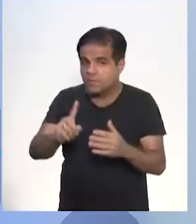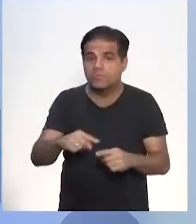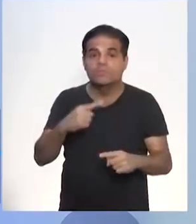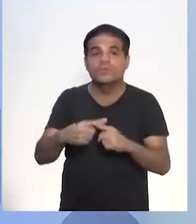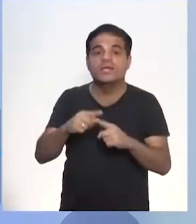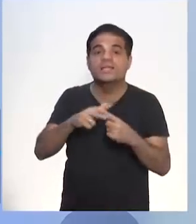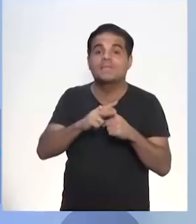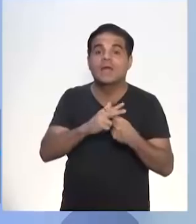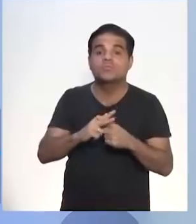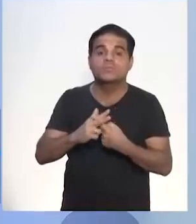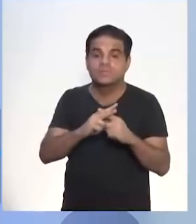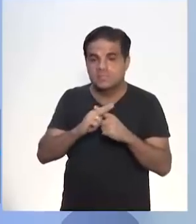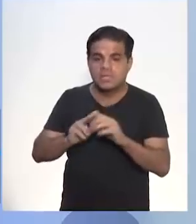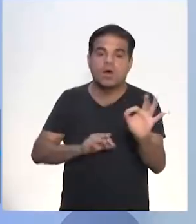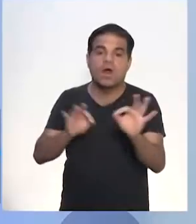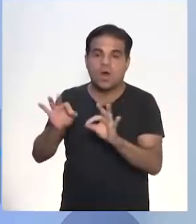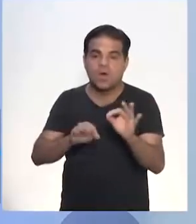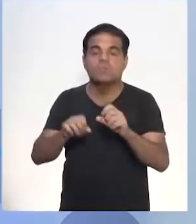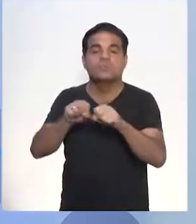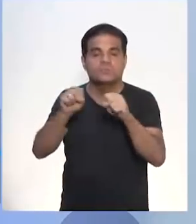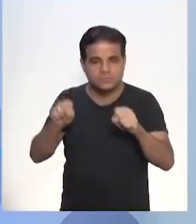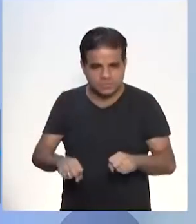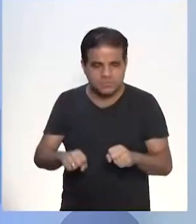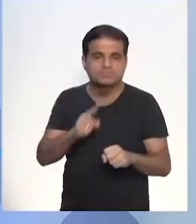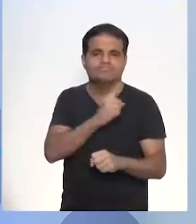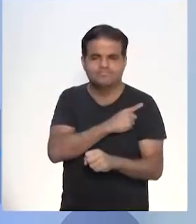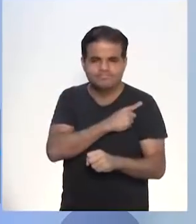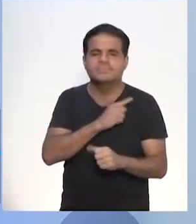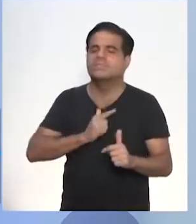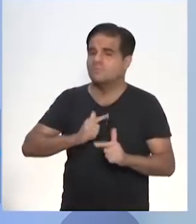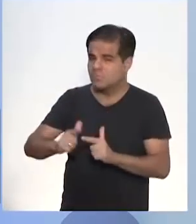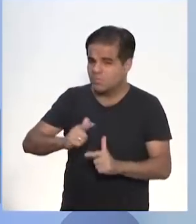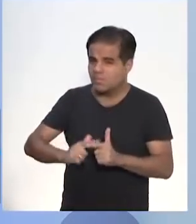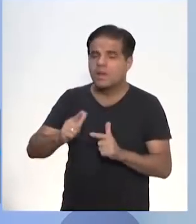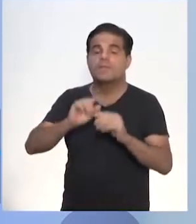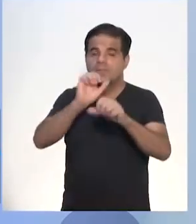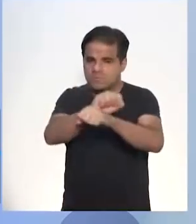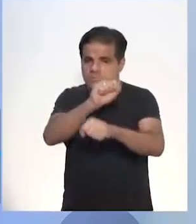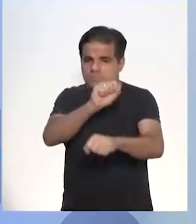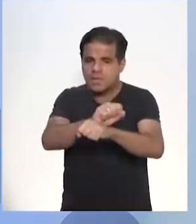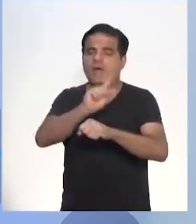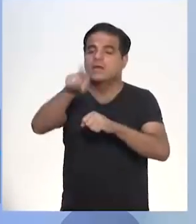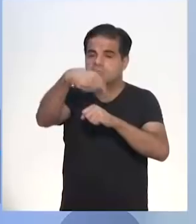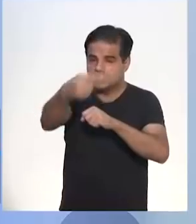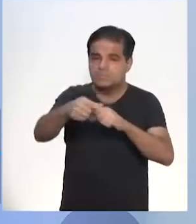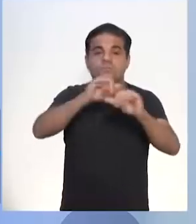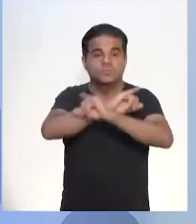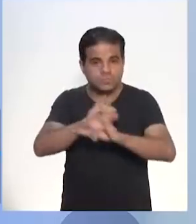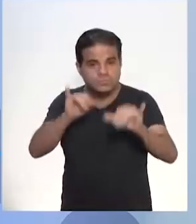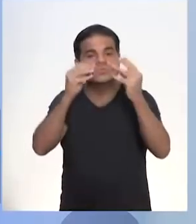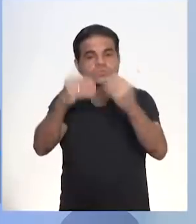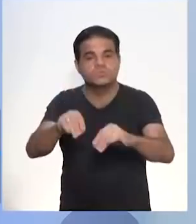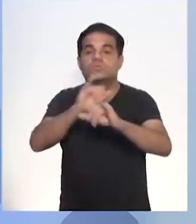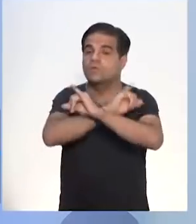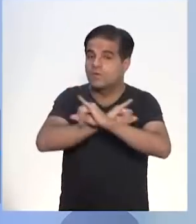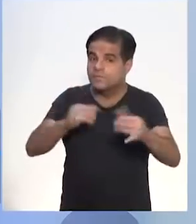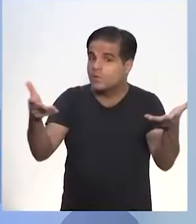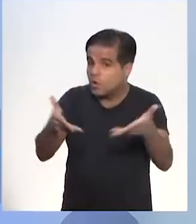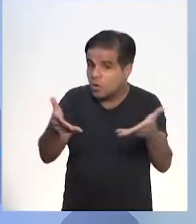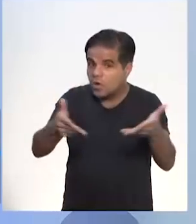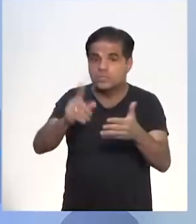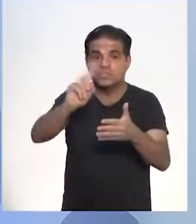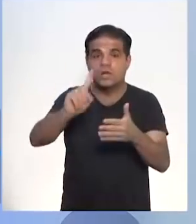está em manutenção, tá? É um sistema grande, primeira série deu um probleminha, então aguardem. Quando publicar, eu aviso para vocês, mas não vai ser